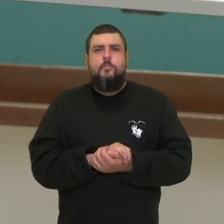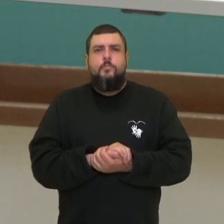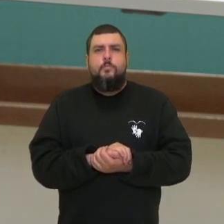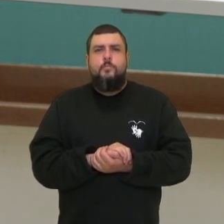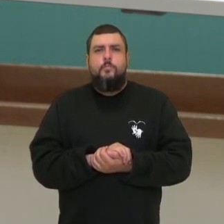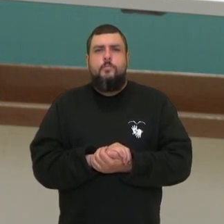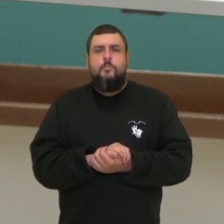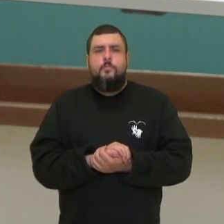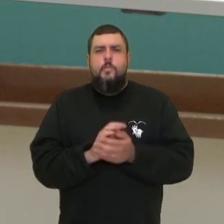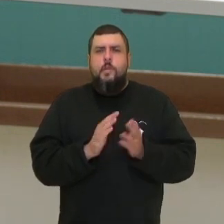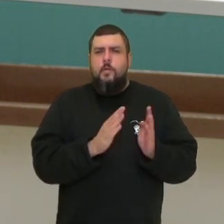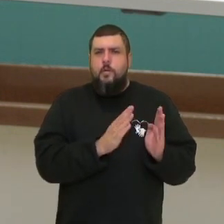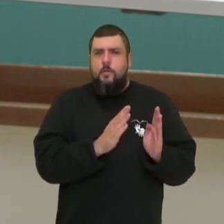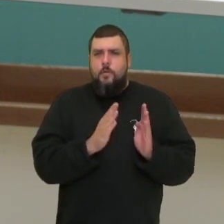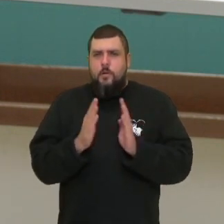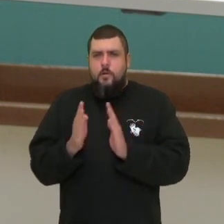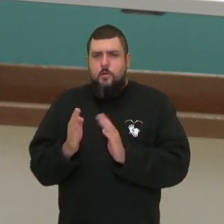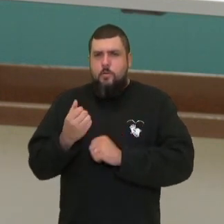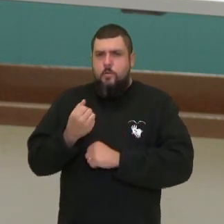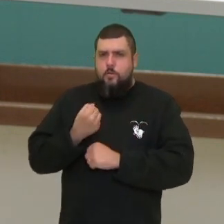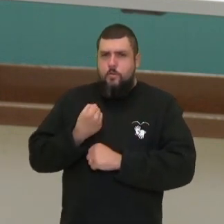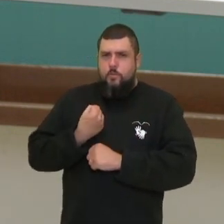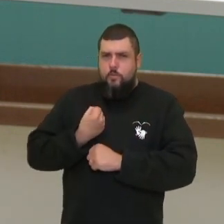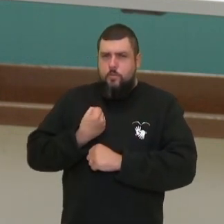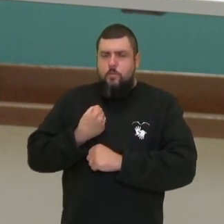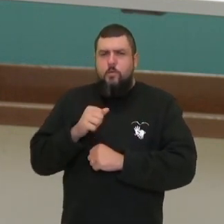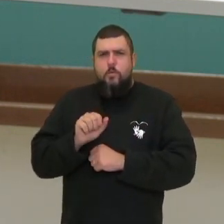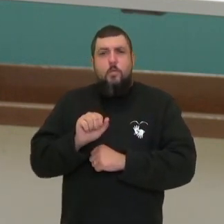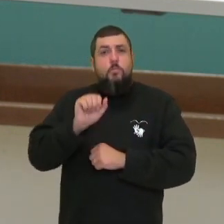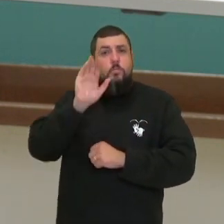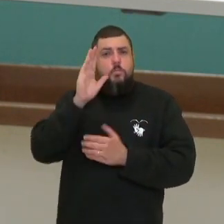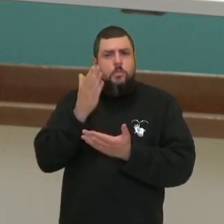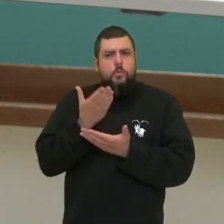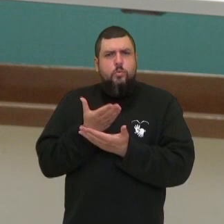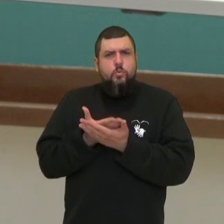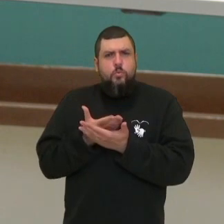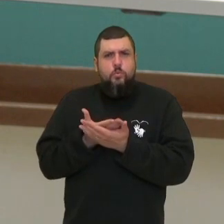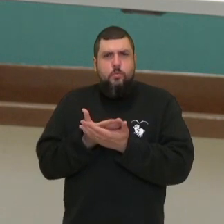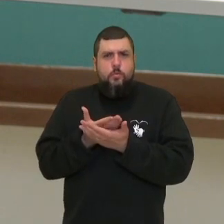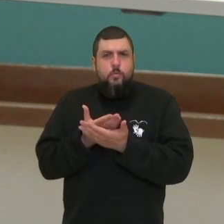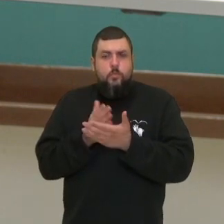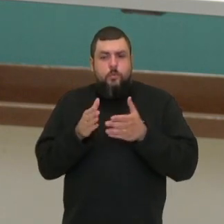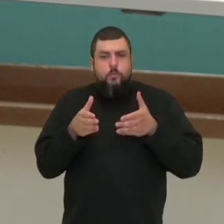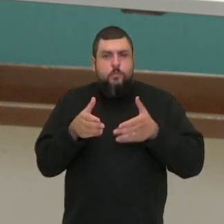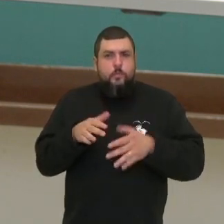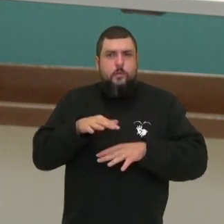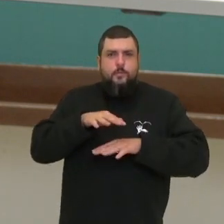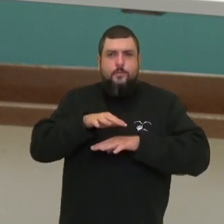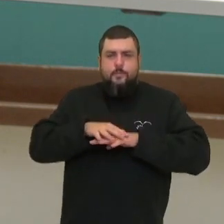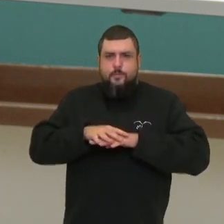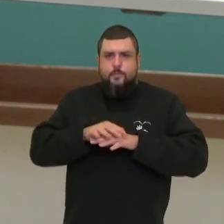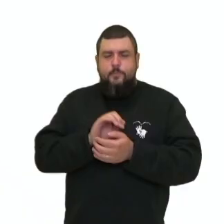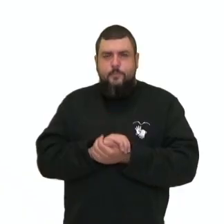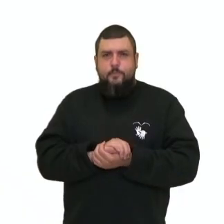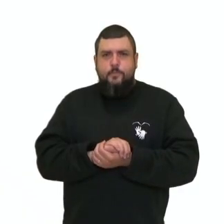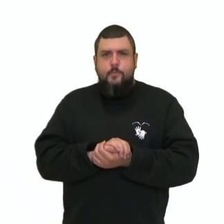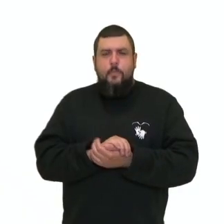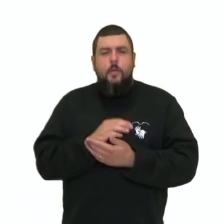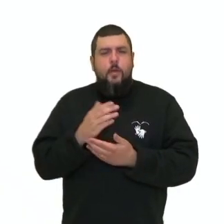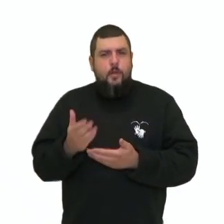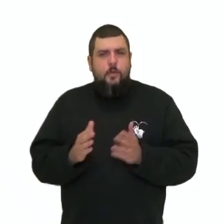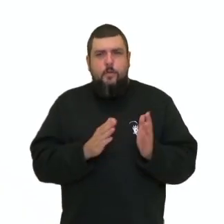Sequências numéricas, que é o que a gente mais estuda em matemática, né? Que para nós é o mais importante. Então,